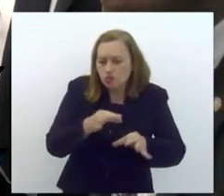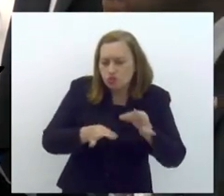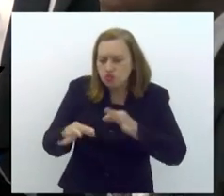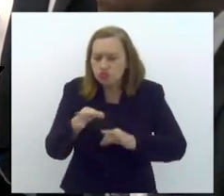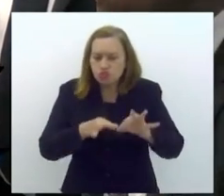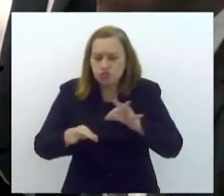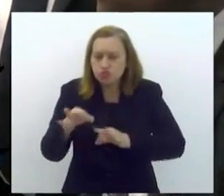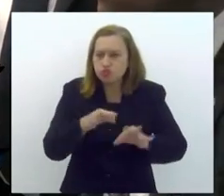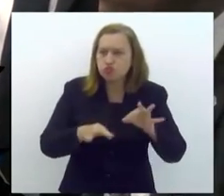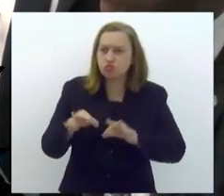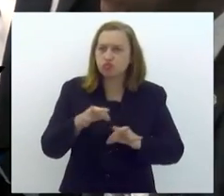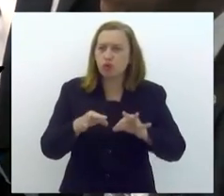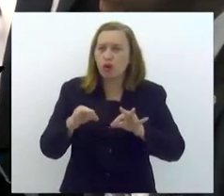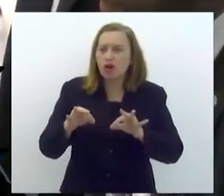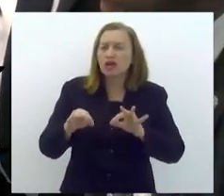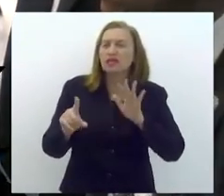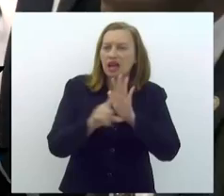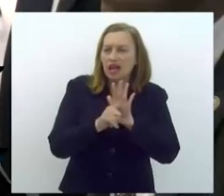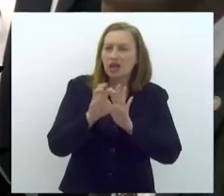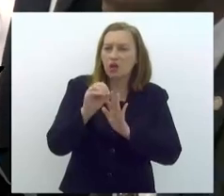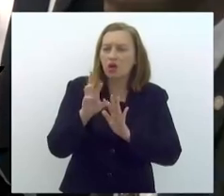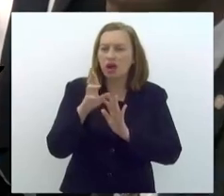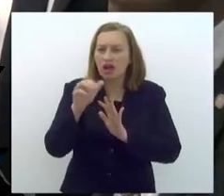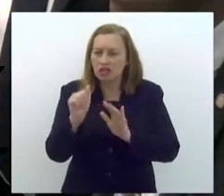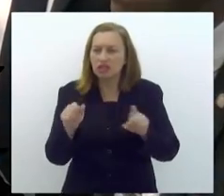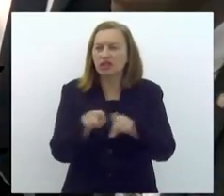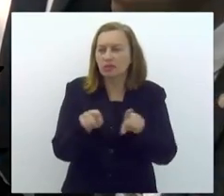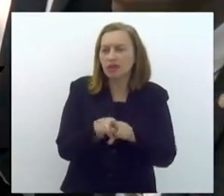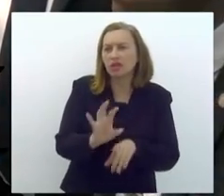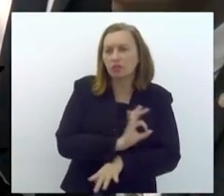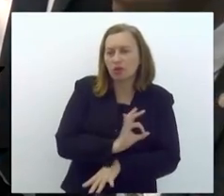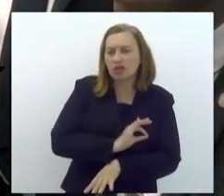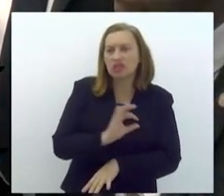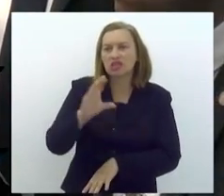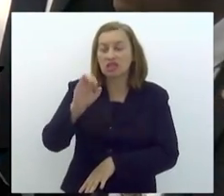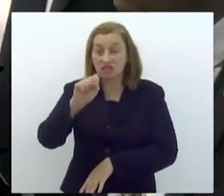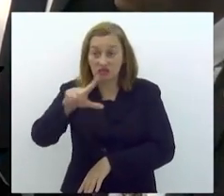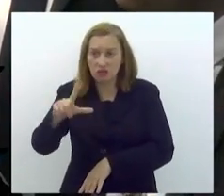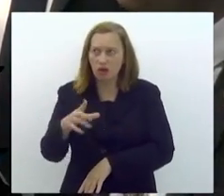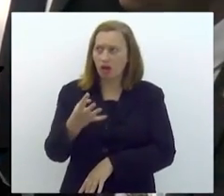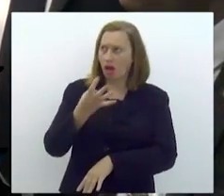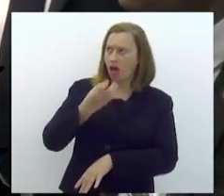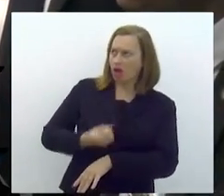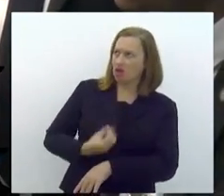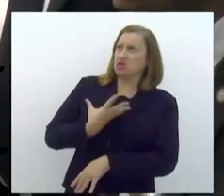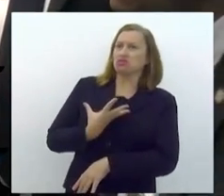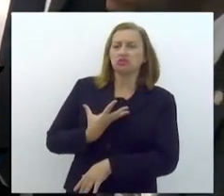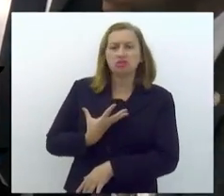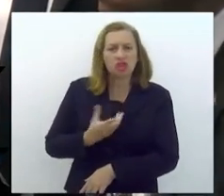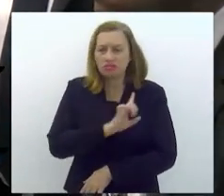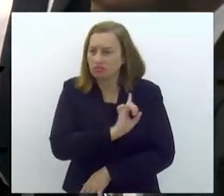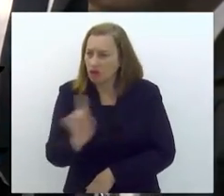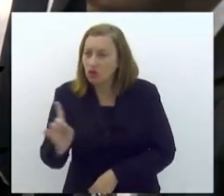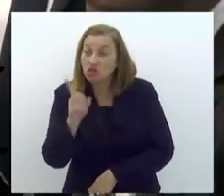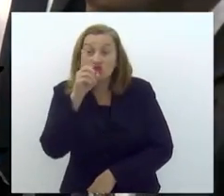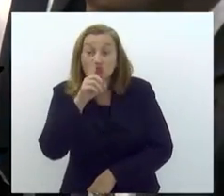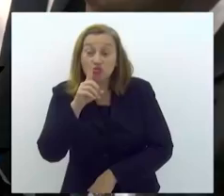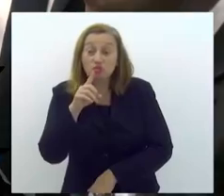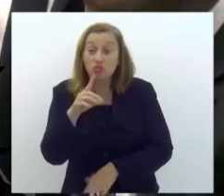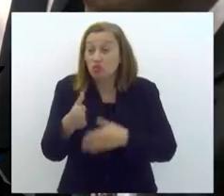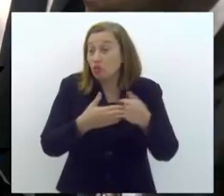regulamentação do que foi disposto na lei orgânica também da Polícia Civil não se surpreendam se de um dia para noite e eu tenho